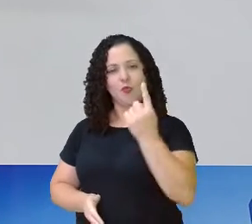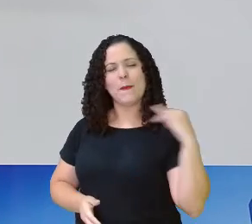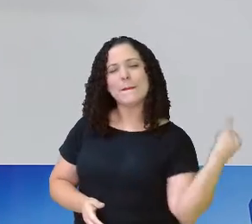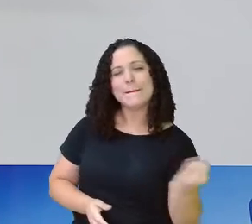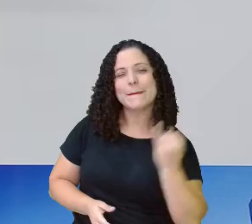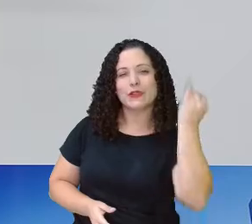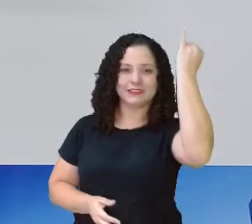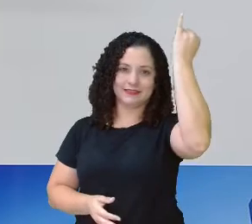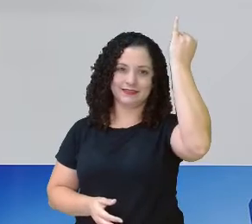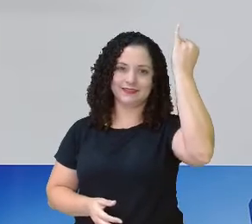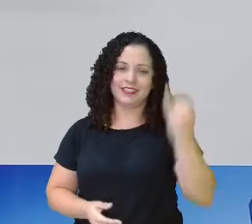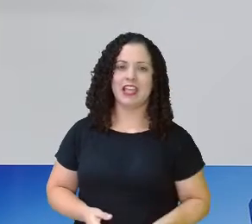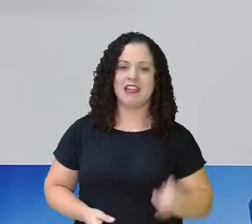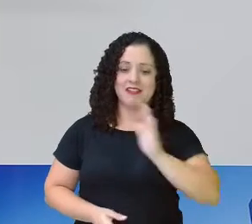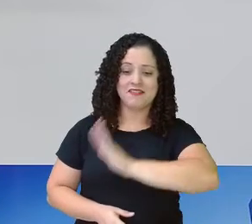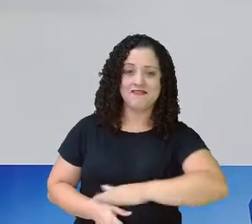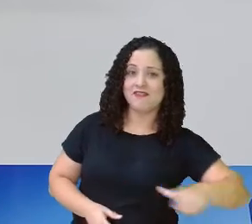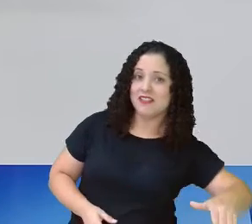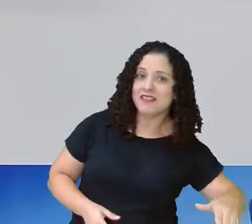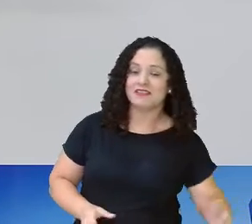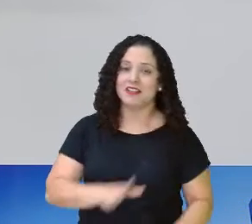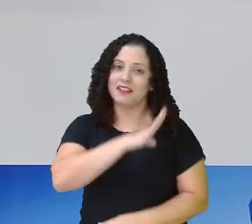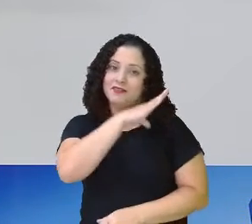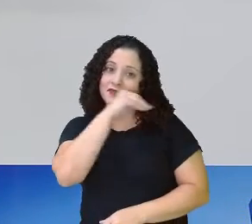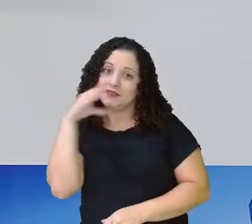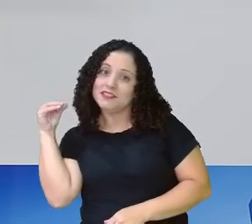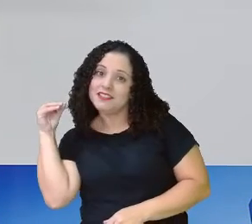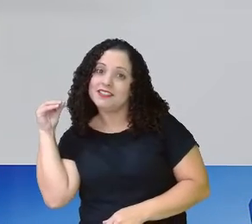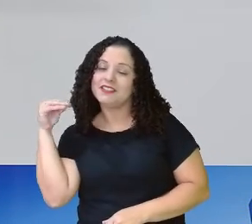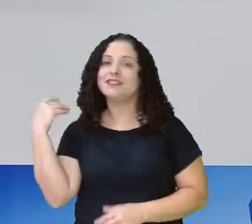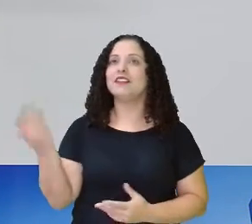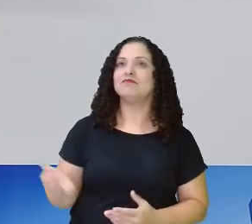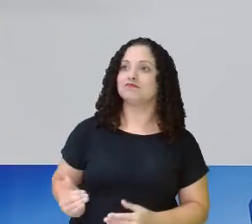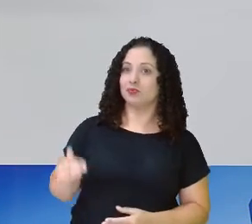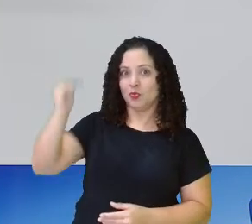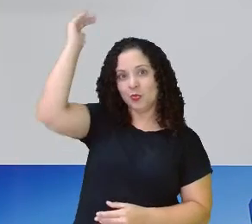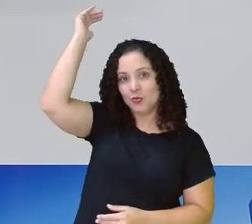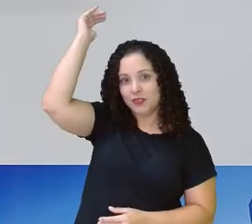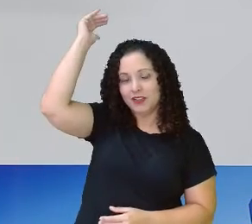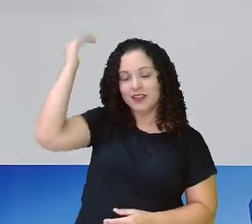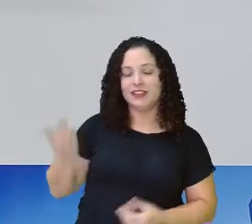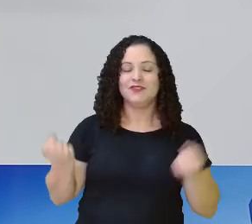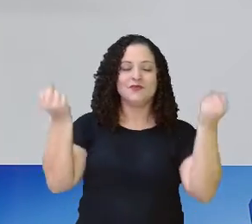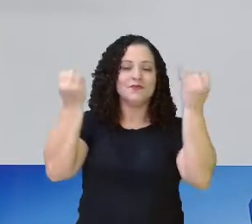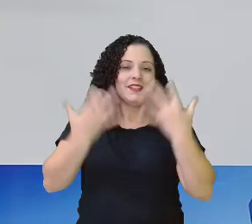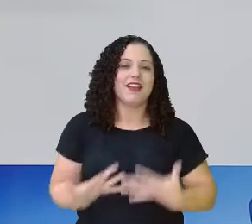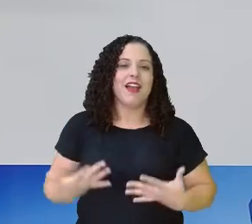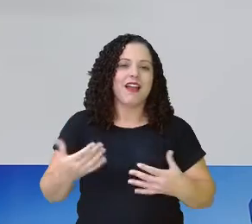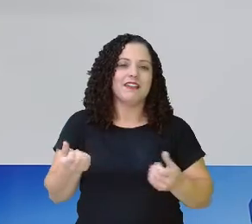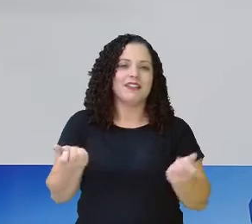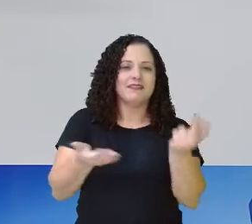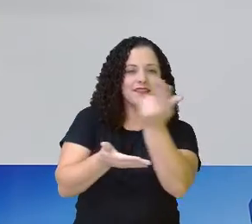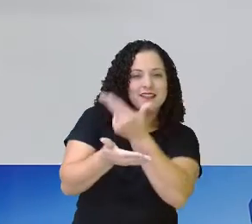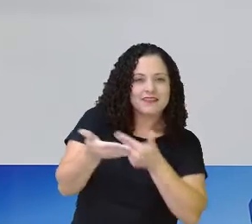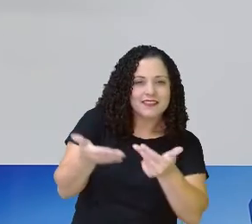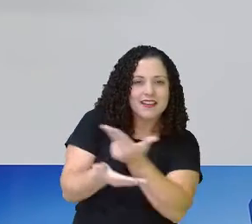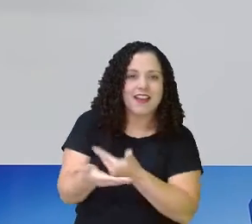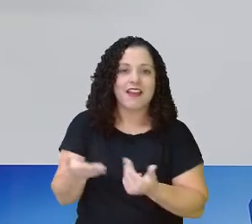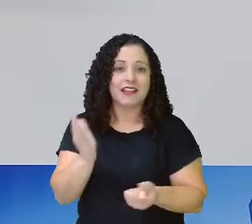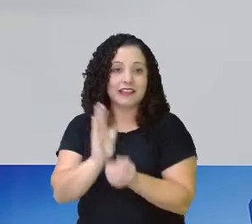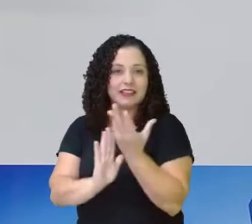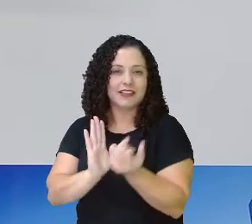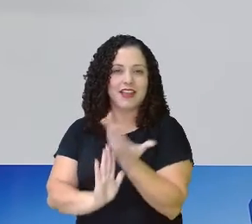você. Pode ser na sua infância, isso vai ser pessoal. Pode ser sua vida adulta. E vocês podem fazer um cartaz, podem fazer essa